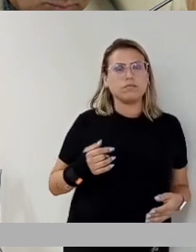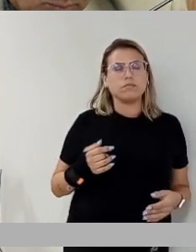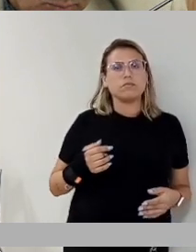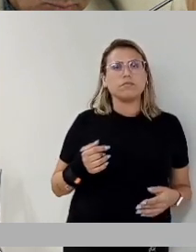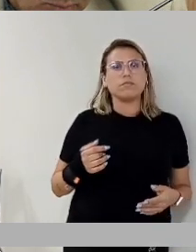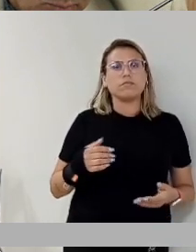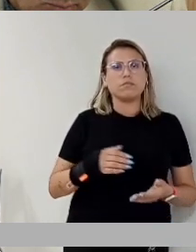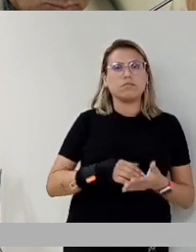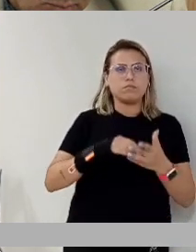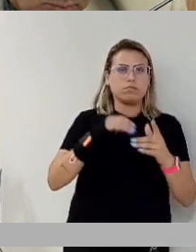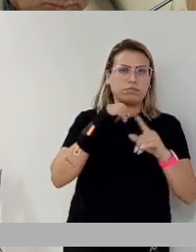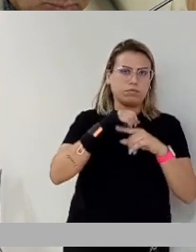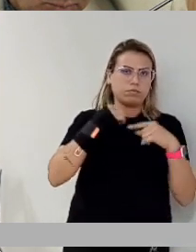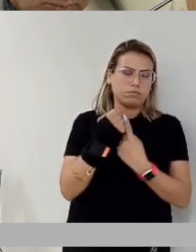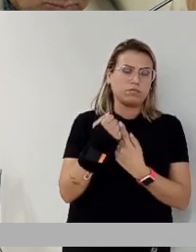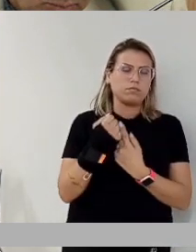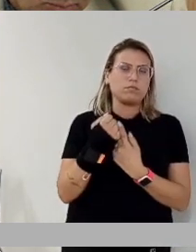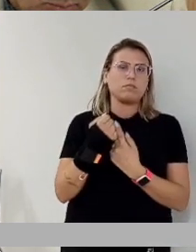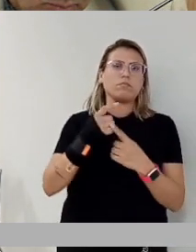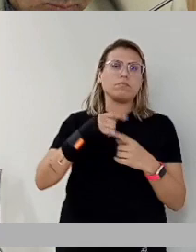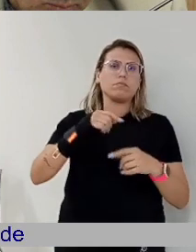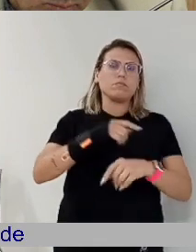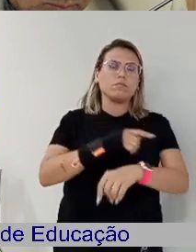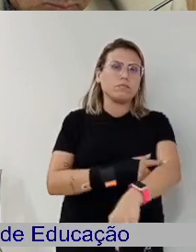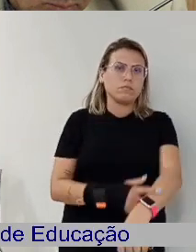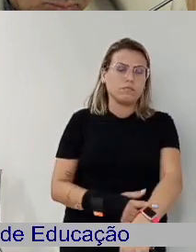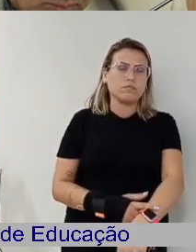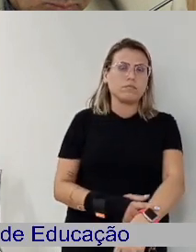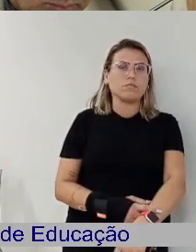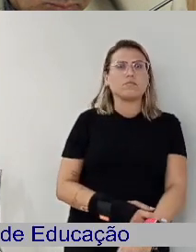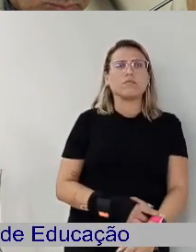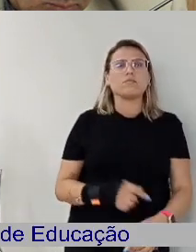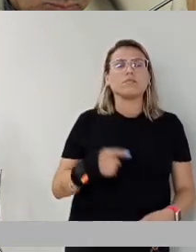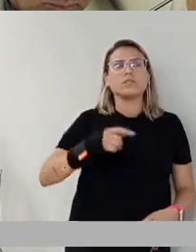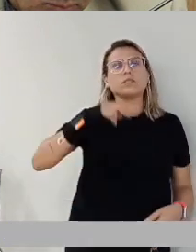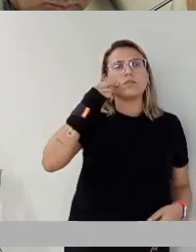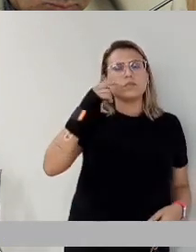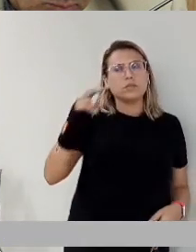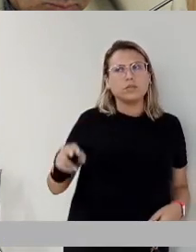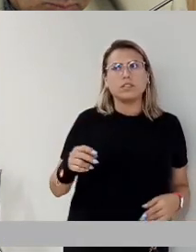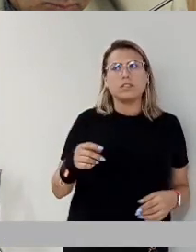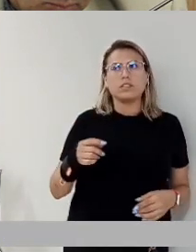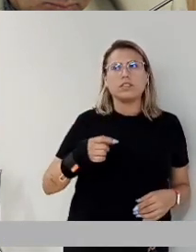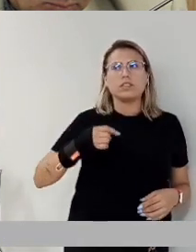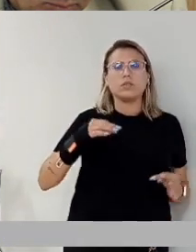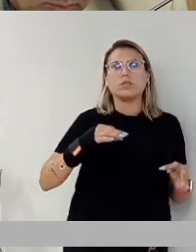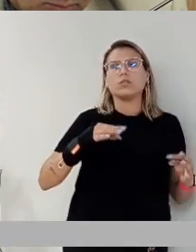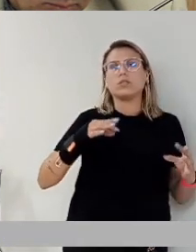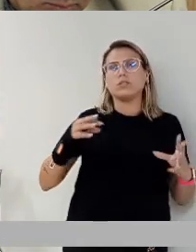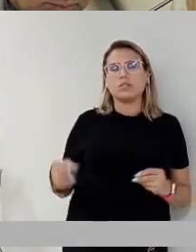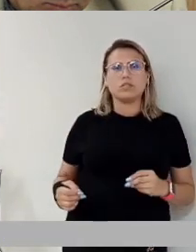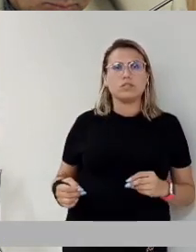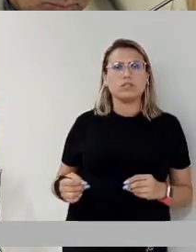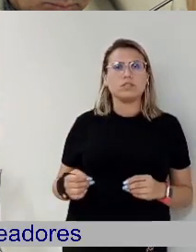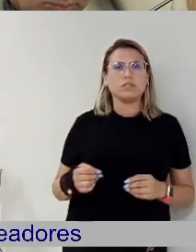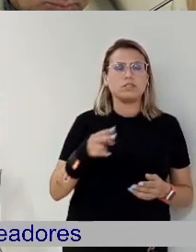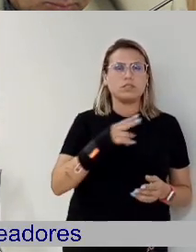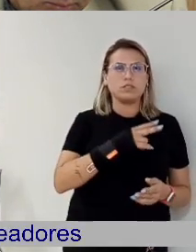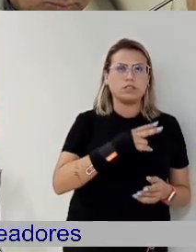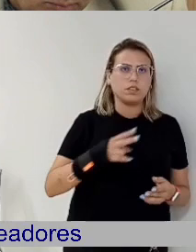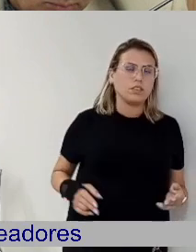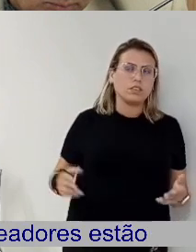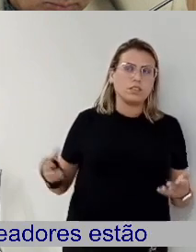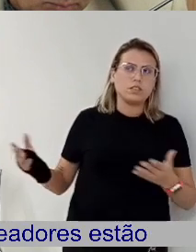de Assistência Social Secretaria de Educação e Cultura todos as senhoras senores vereadores